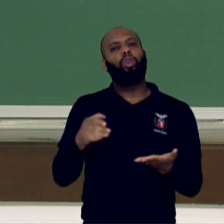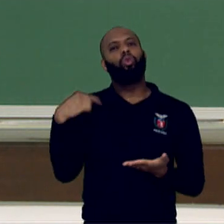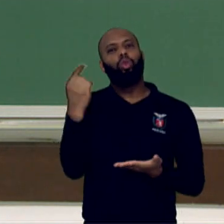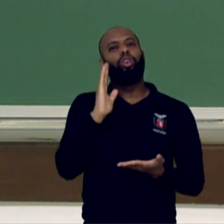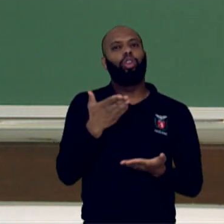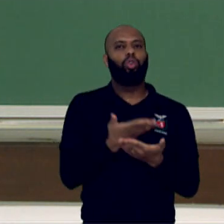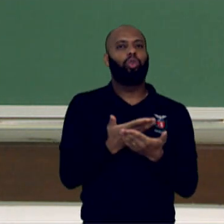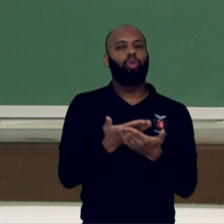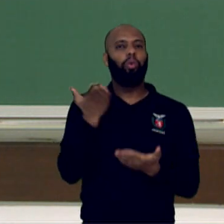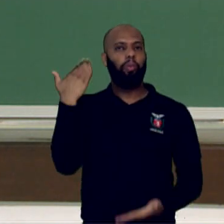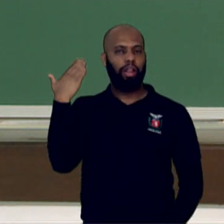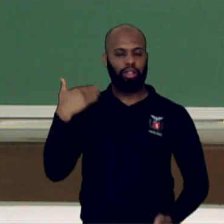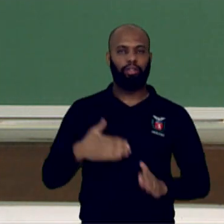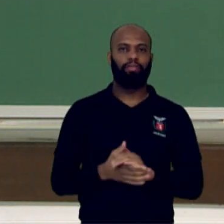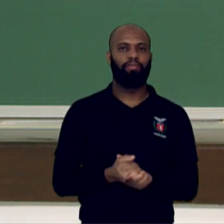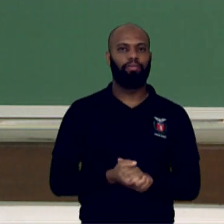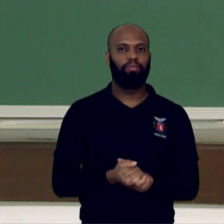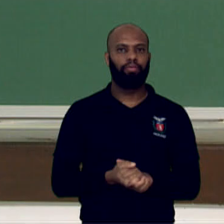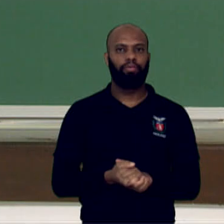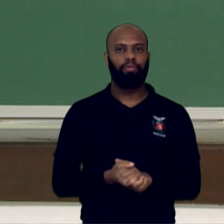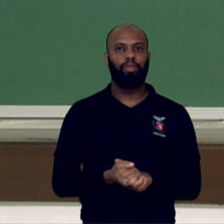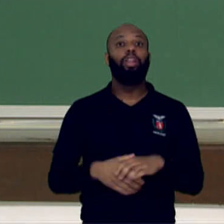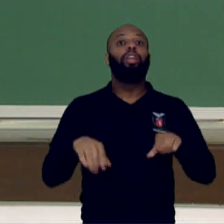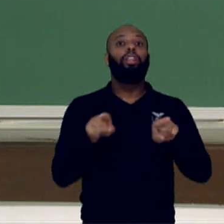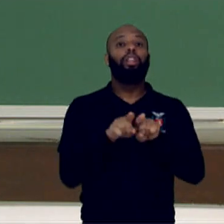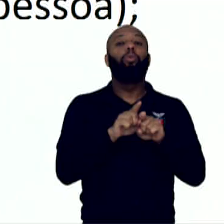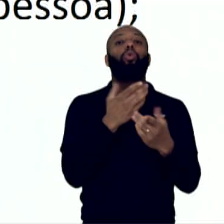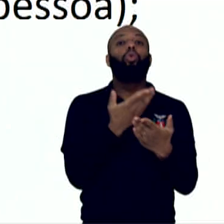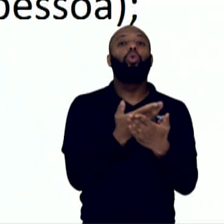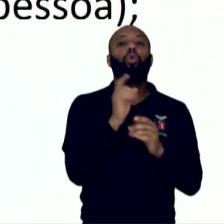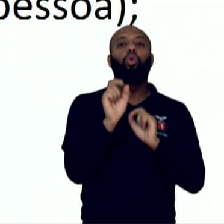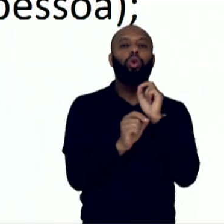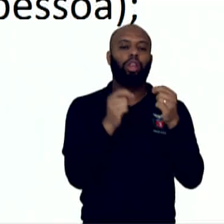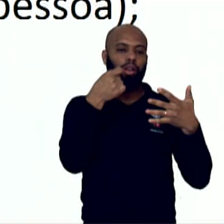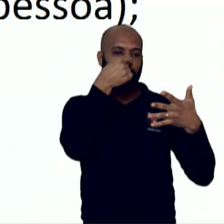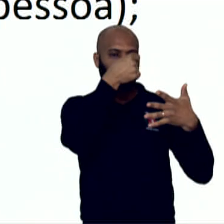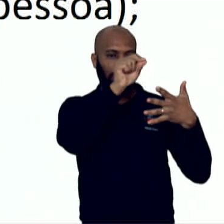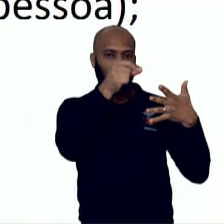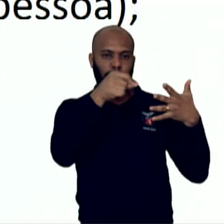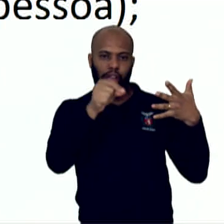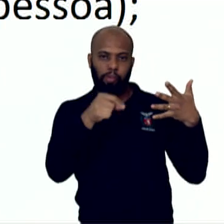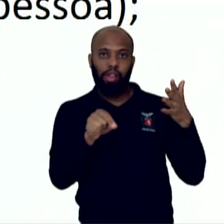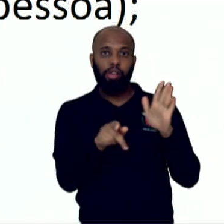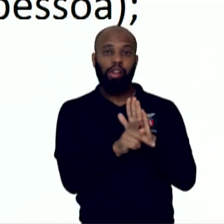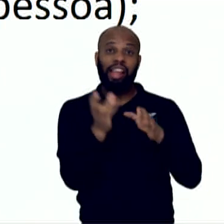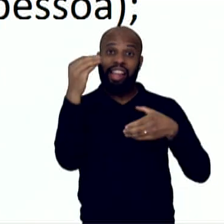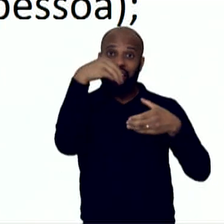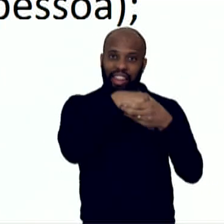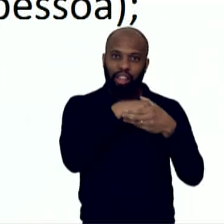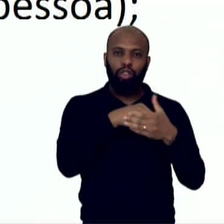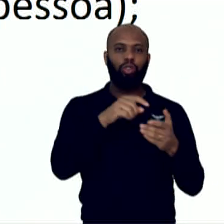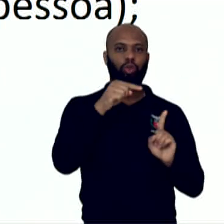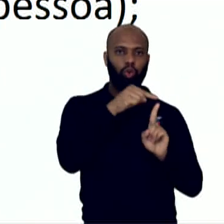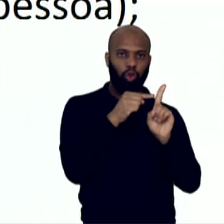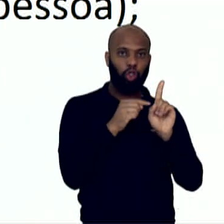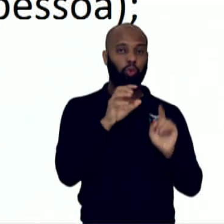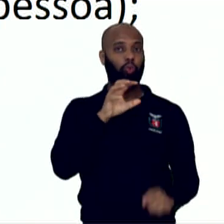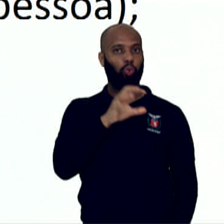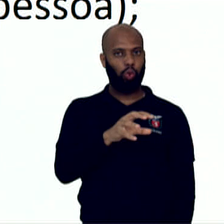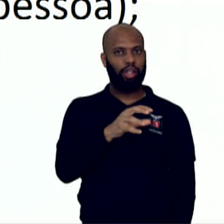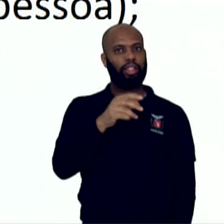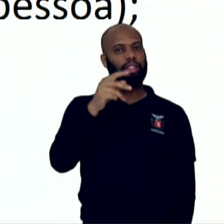passada. Nós vimos na aula passada também os elementos narrativos, que toda narrativa sempre